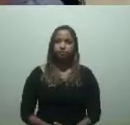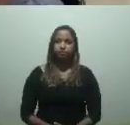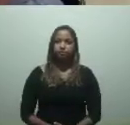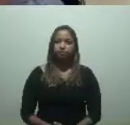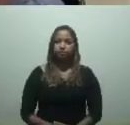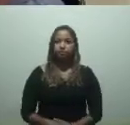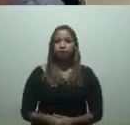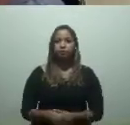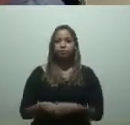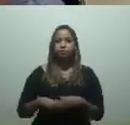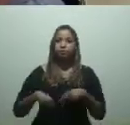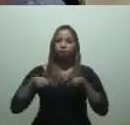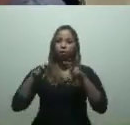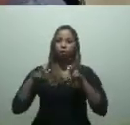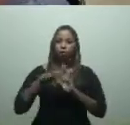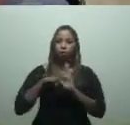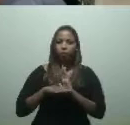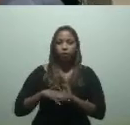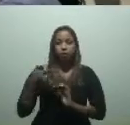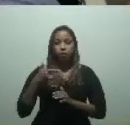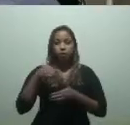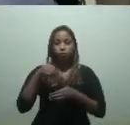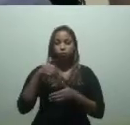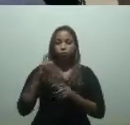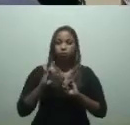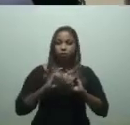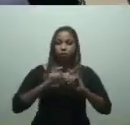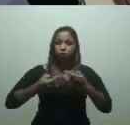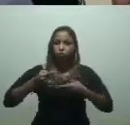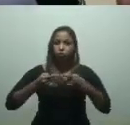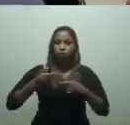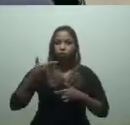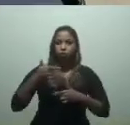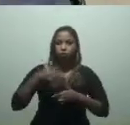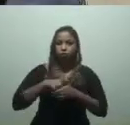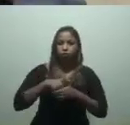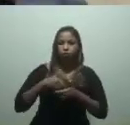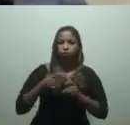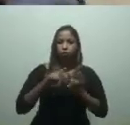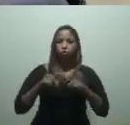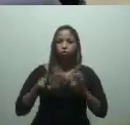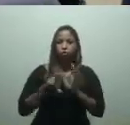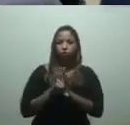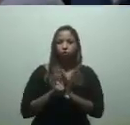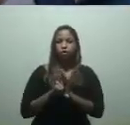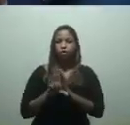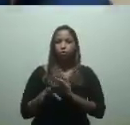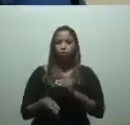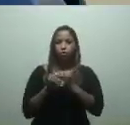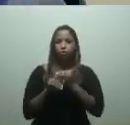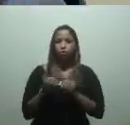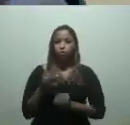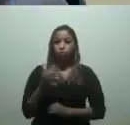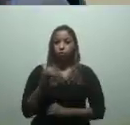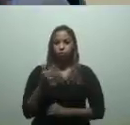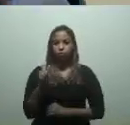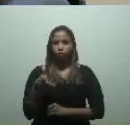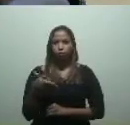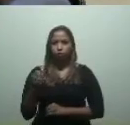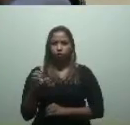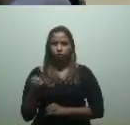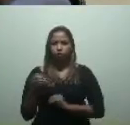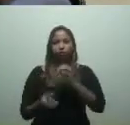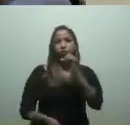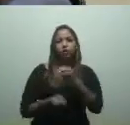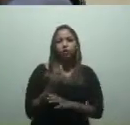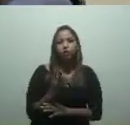Na ordem do dia, em segunda discussão e em segunda votação, projeto de lei complementar 01/2020, cria cargo efetivo de auxiliar